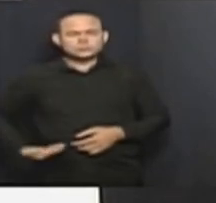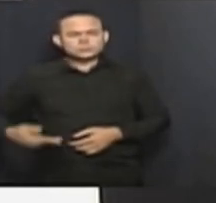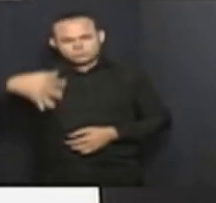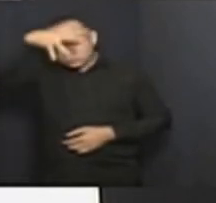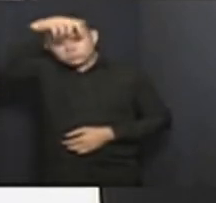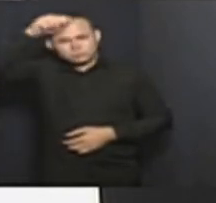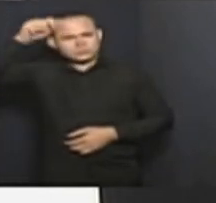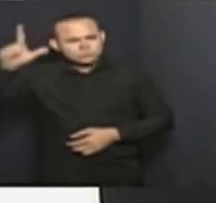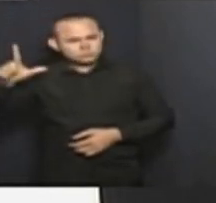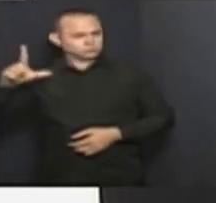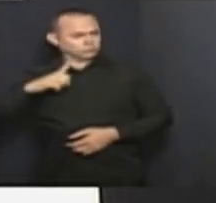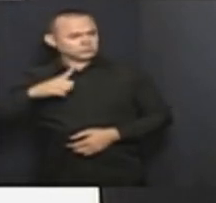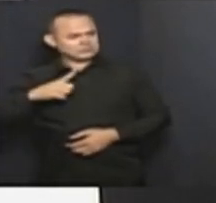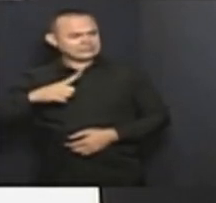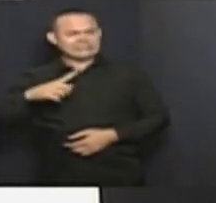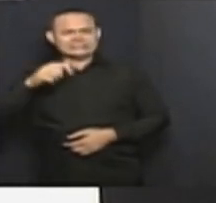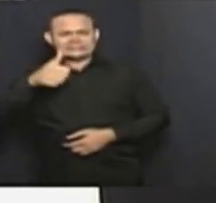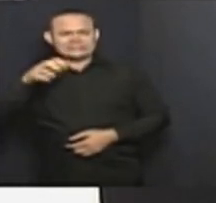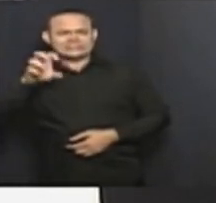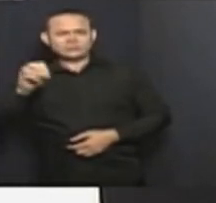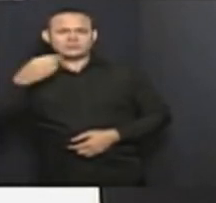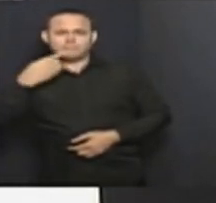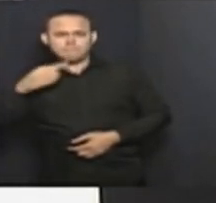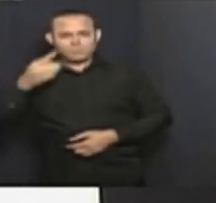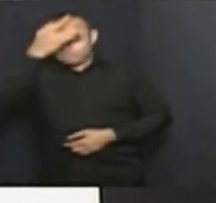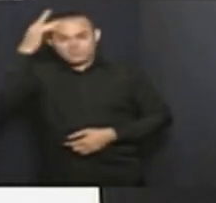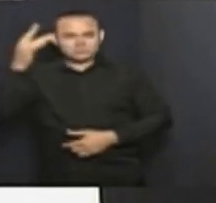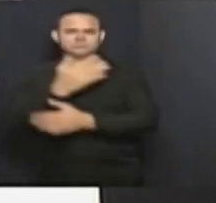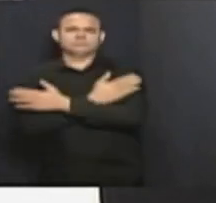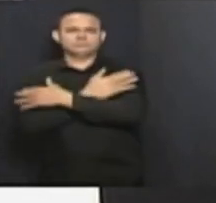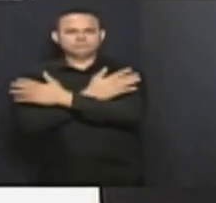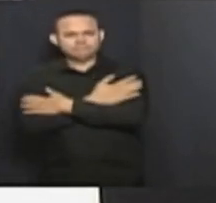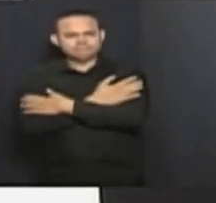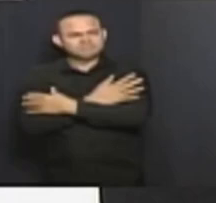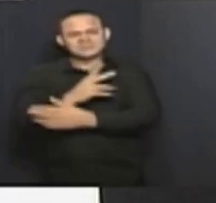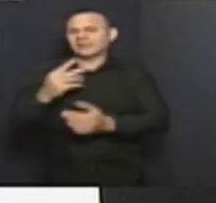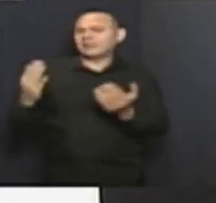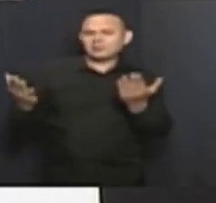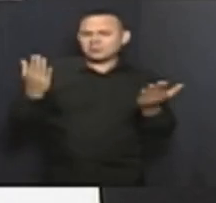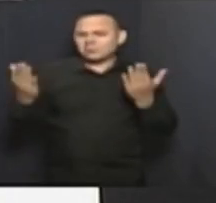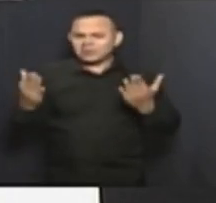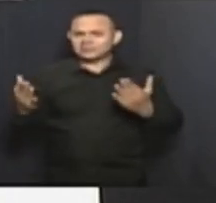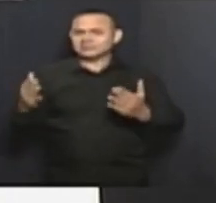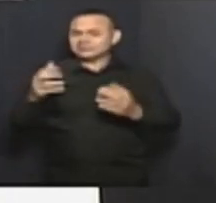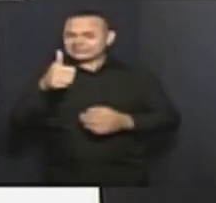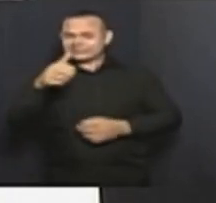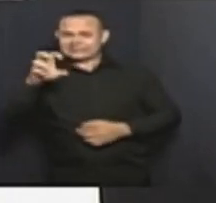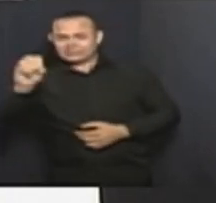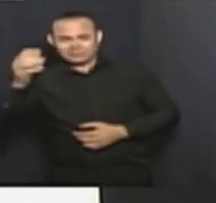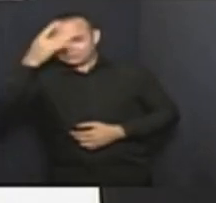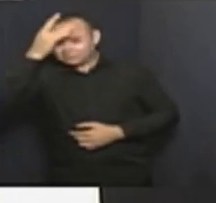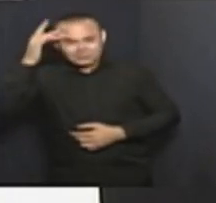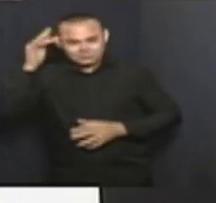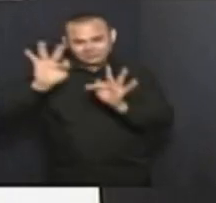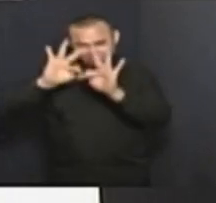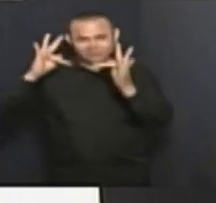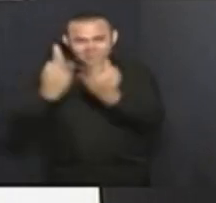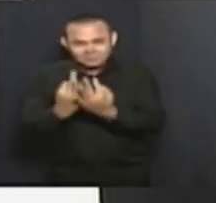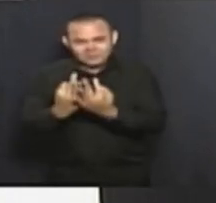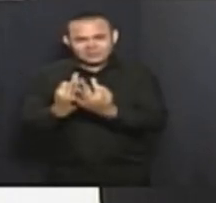pessoas empregadas isto é 118 mil famílias passando necessidade sem dignidade